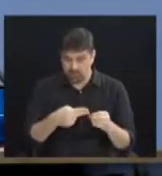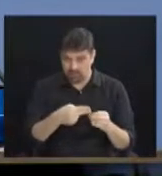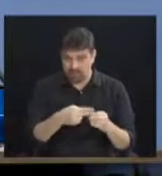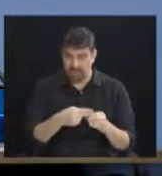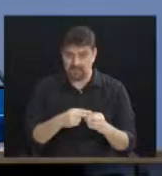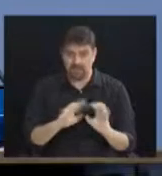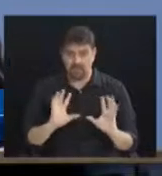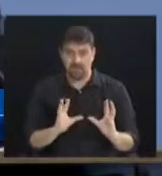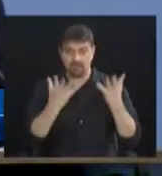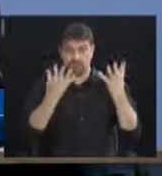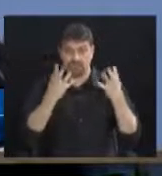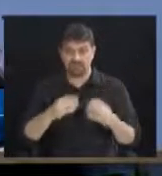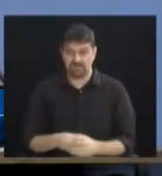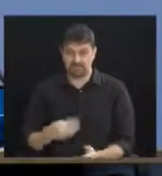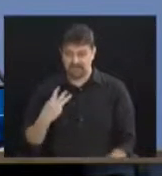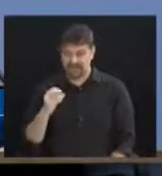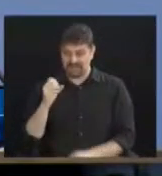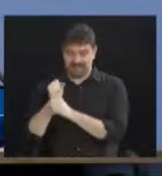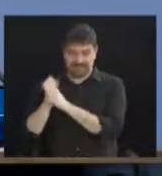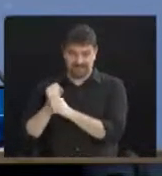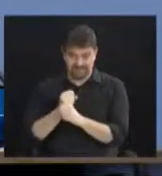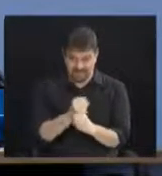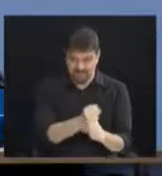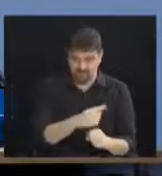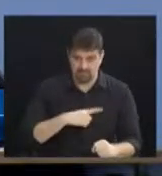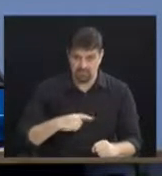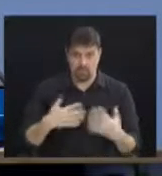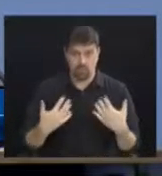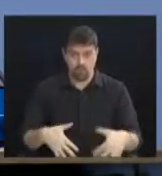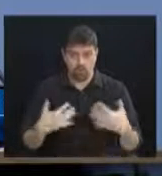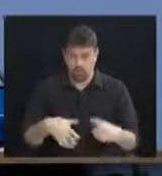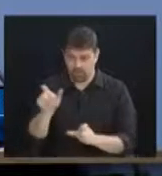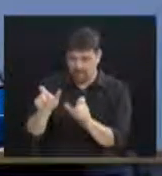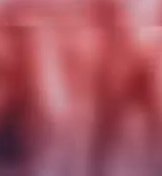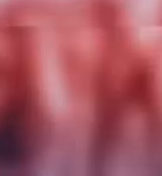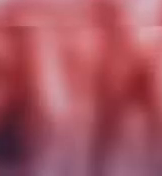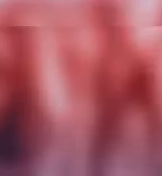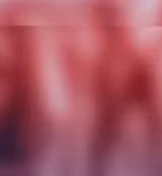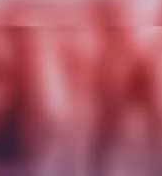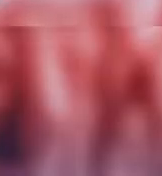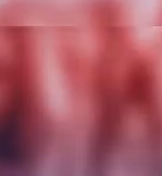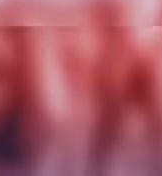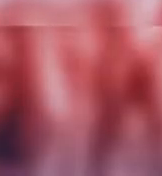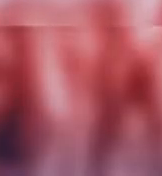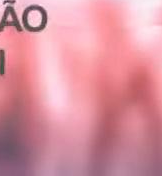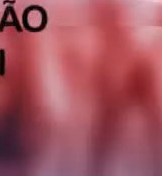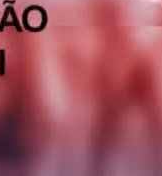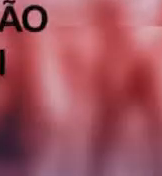marca fantástica de 750.771 doadores.